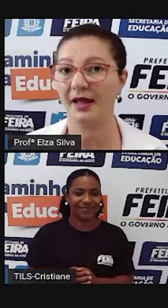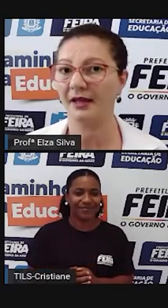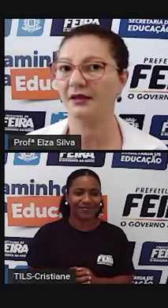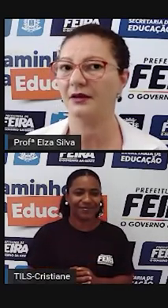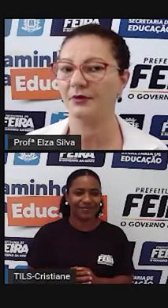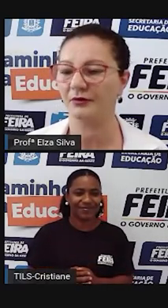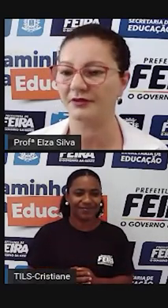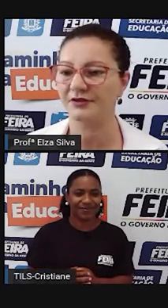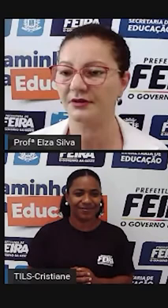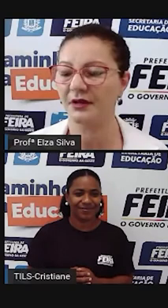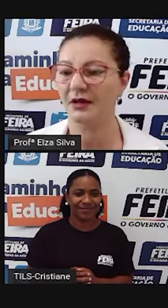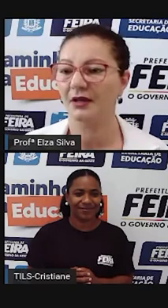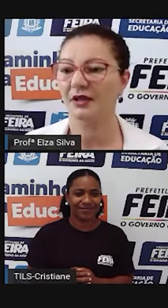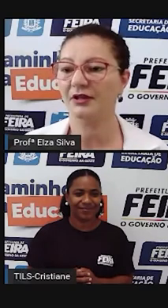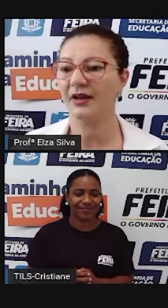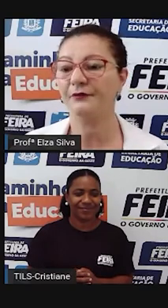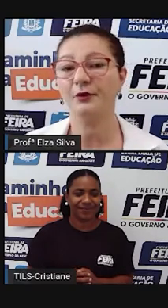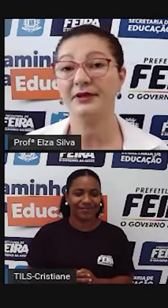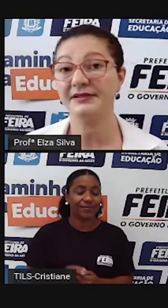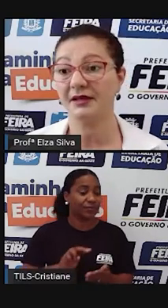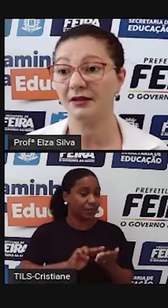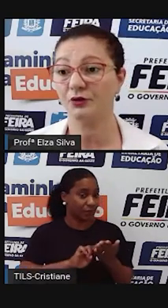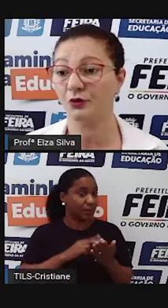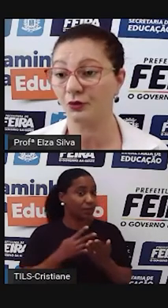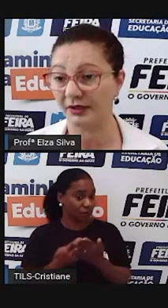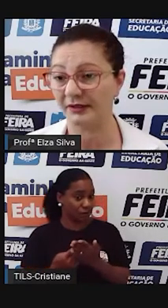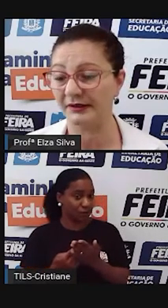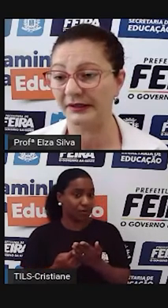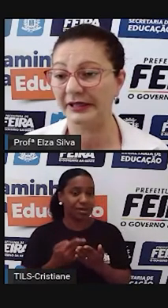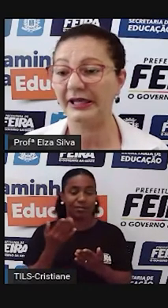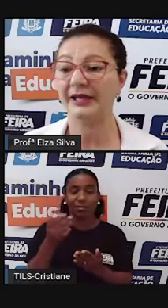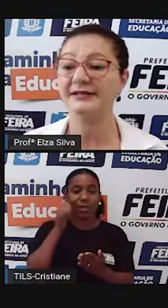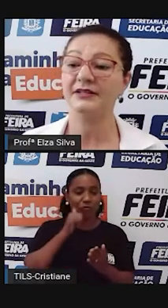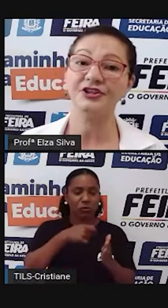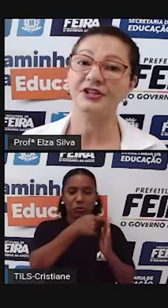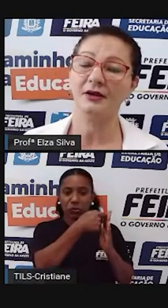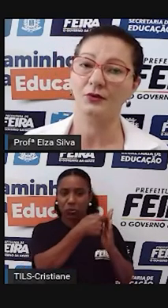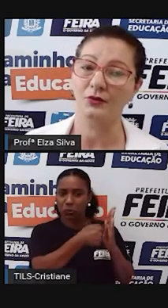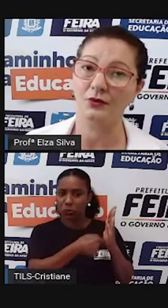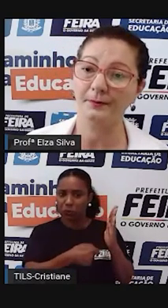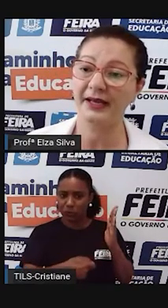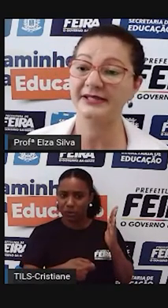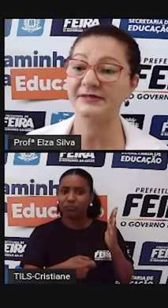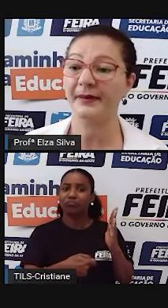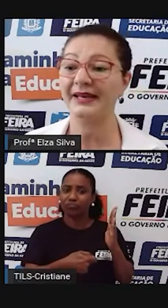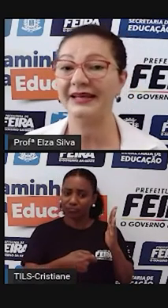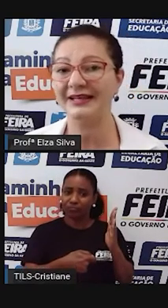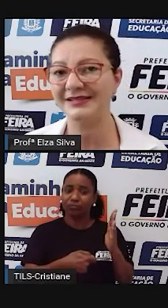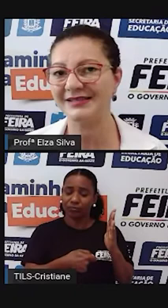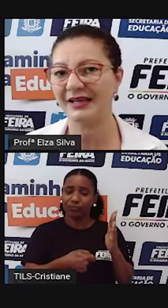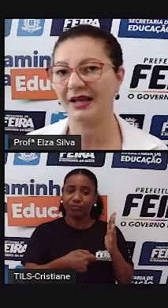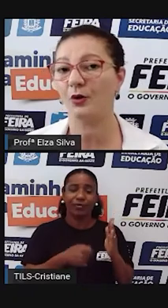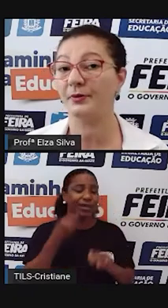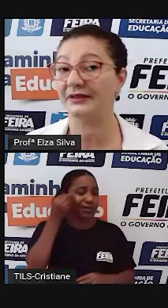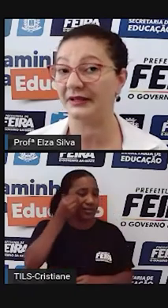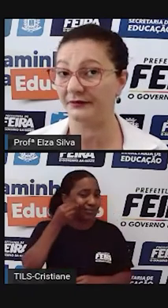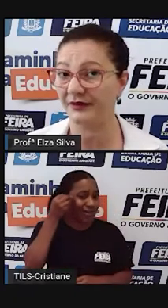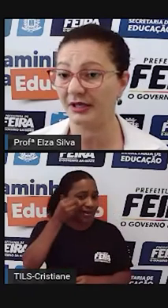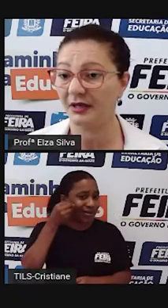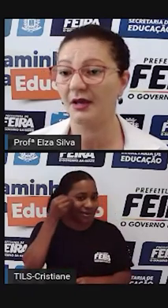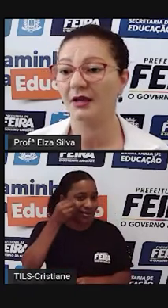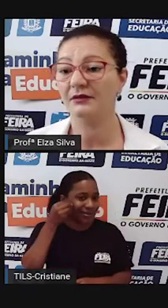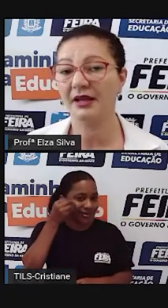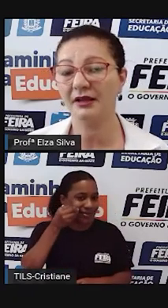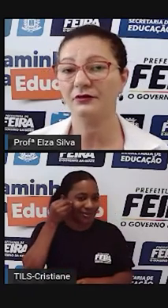within the black community. Então, ela foi uma escritora e ela se destacou pela experiência que ela